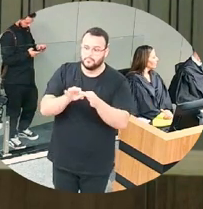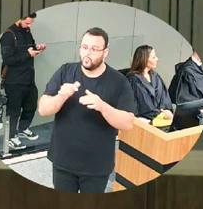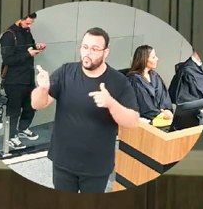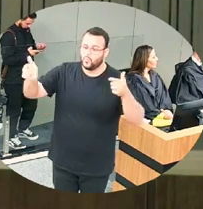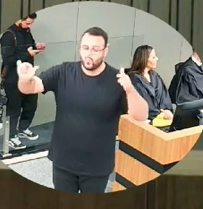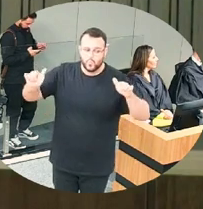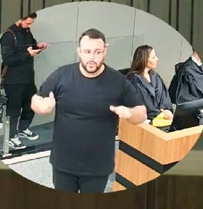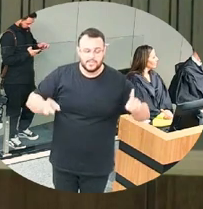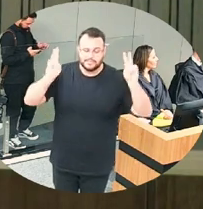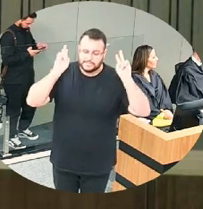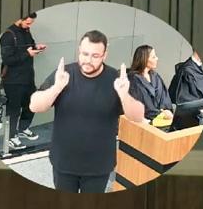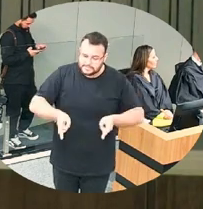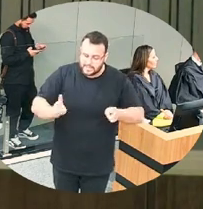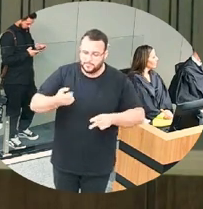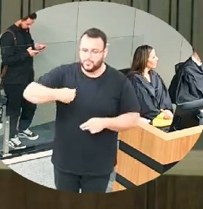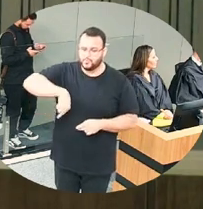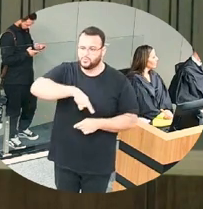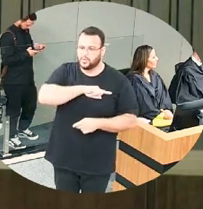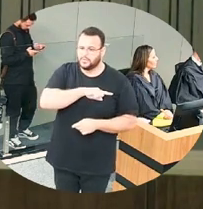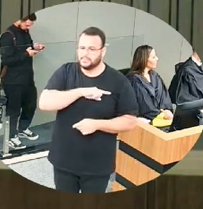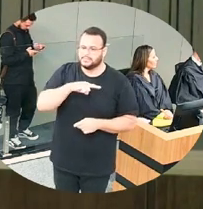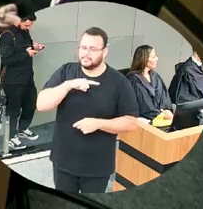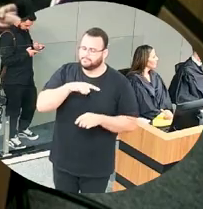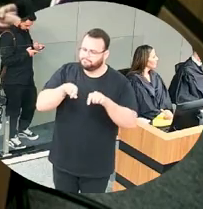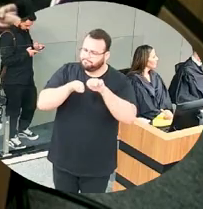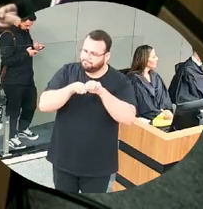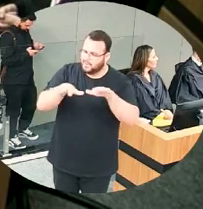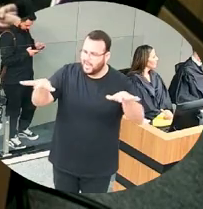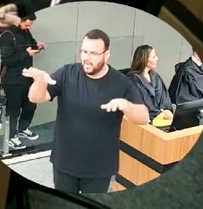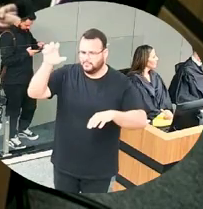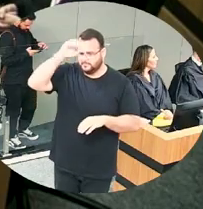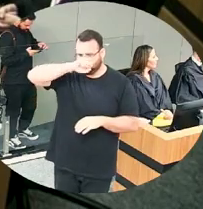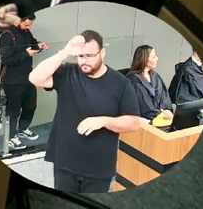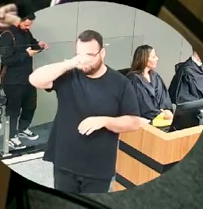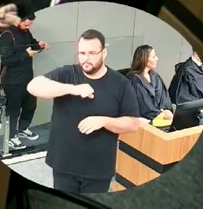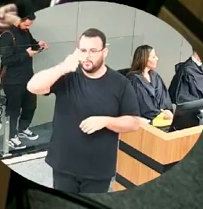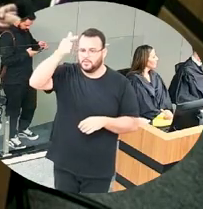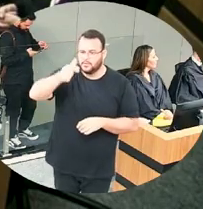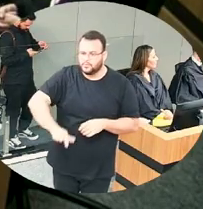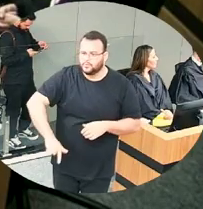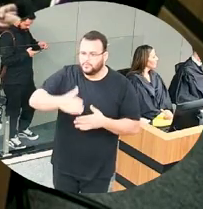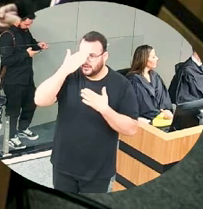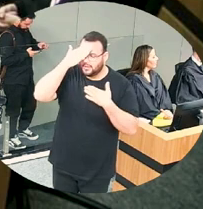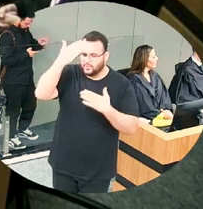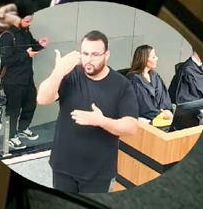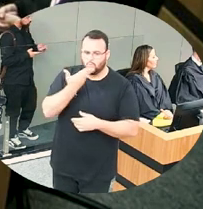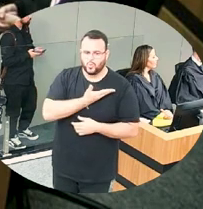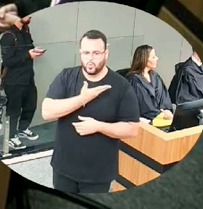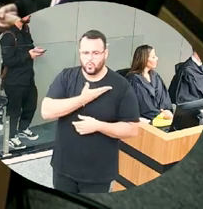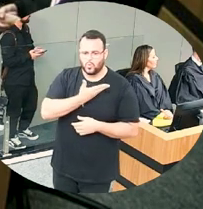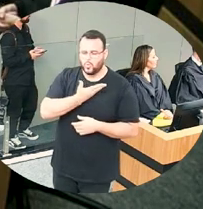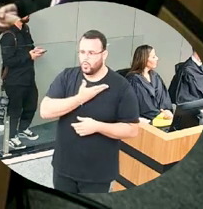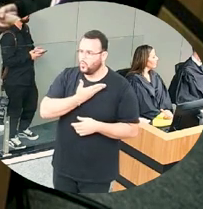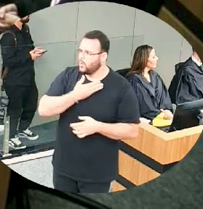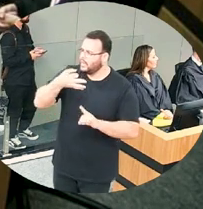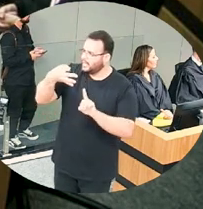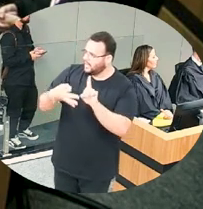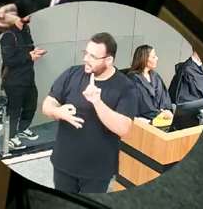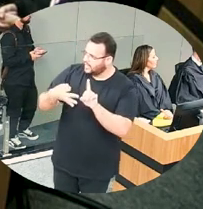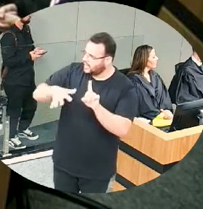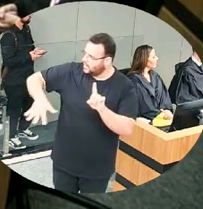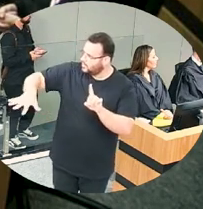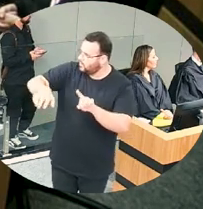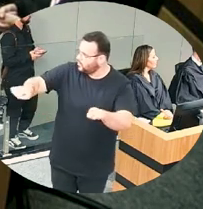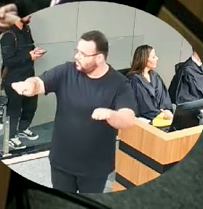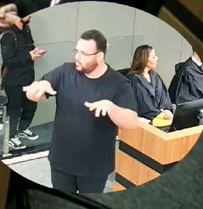outra sempre colhemos um vasto aprendizado Renovo os agradecimentos aos colegas desembargadores e membros desta corte